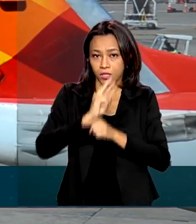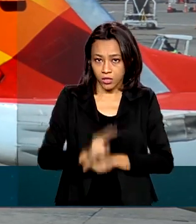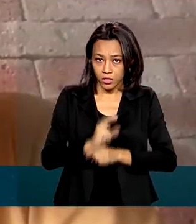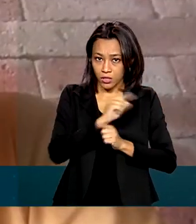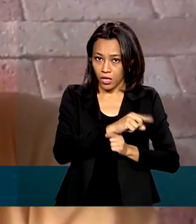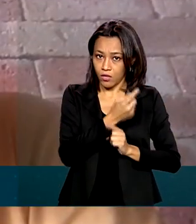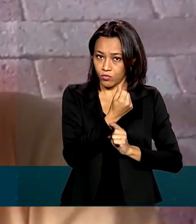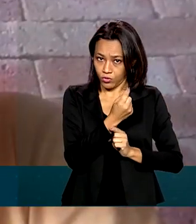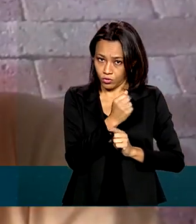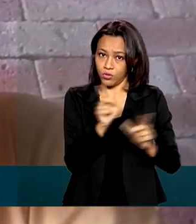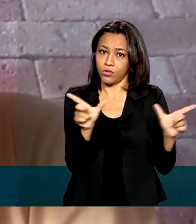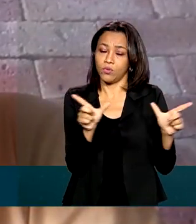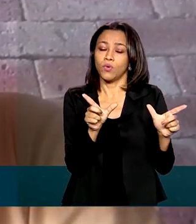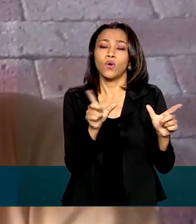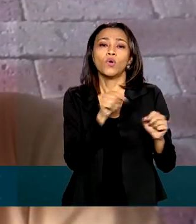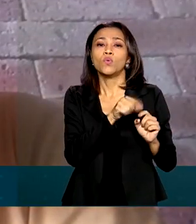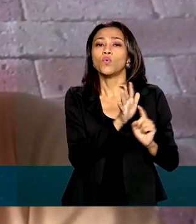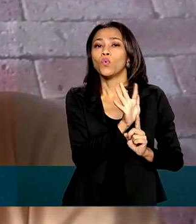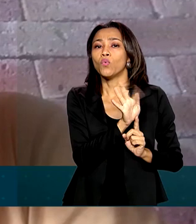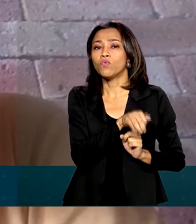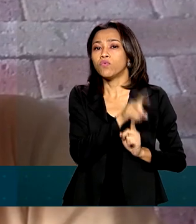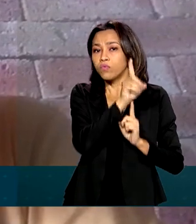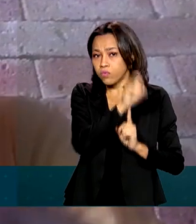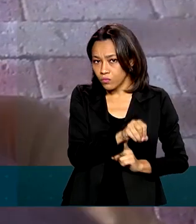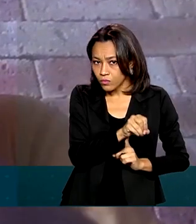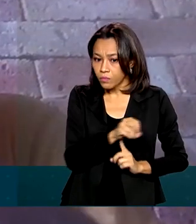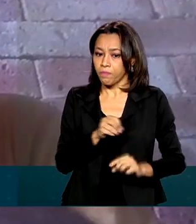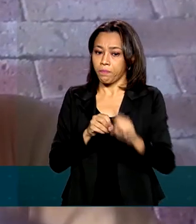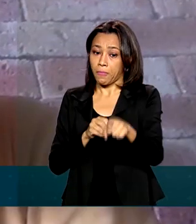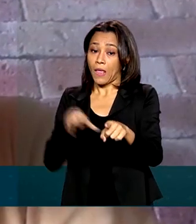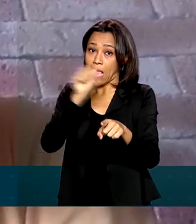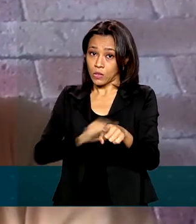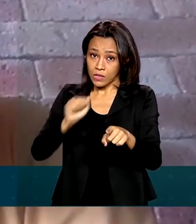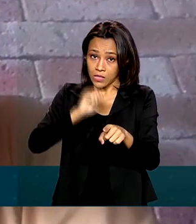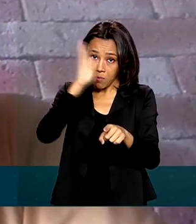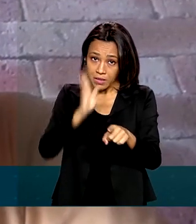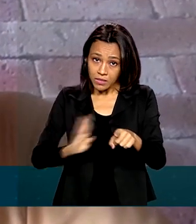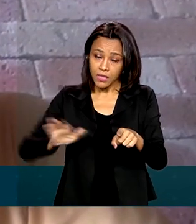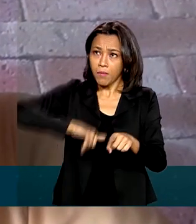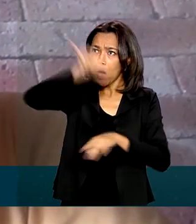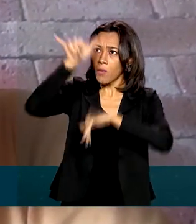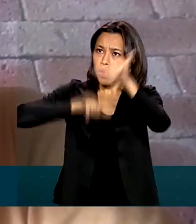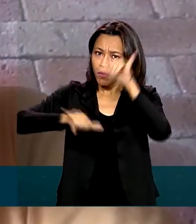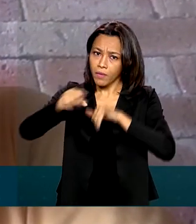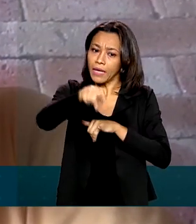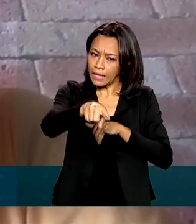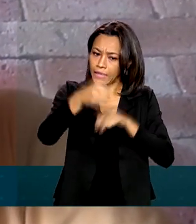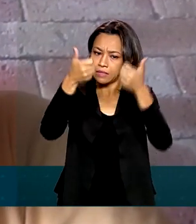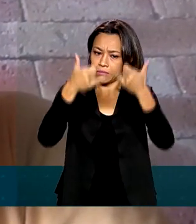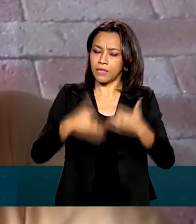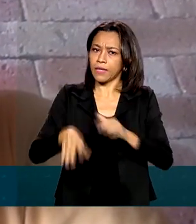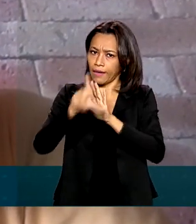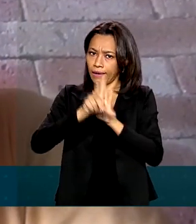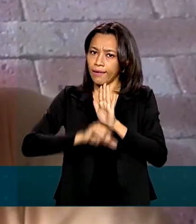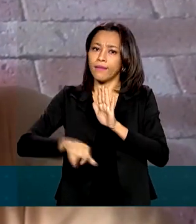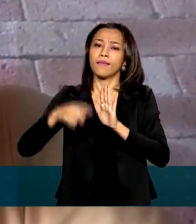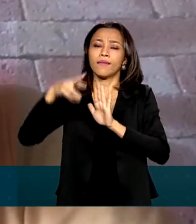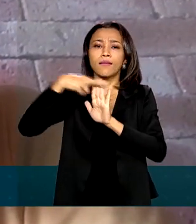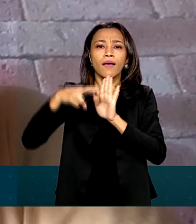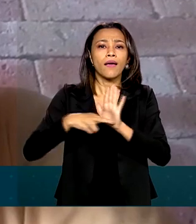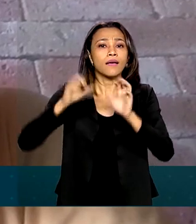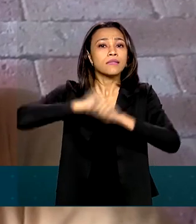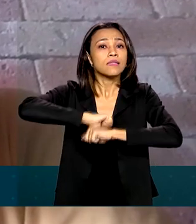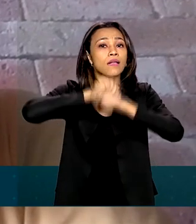civil para a associação brasileira das empresas aéreas outro avanço da lei define regras claras para